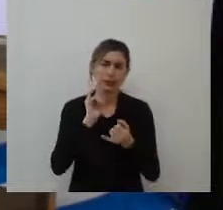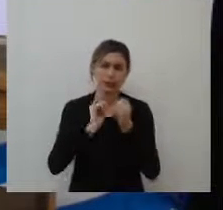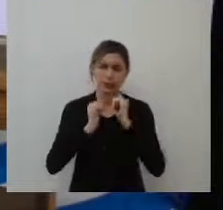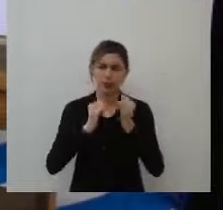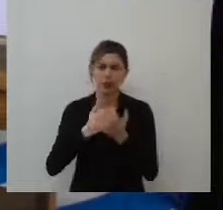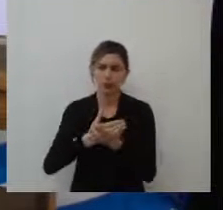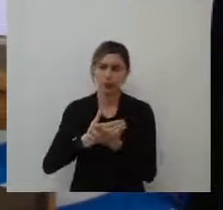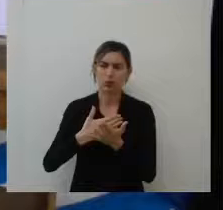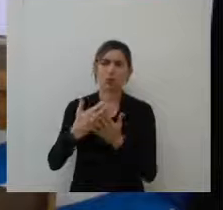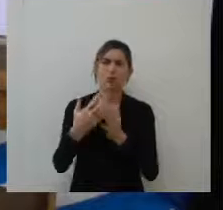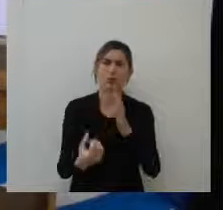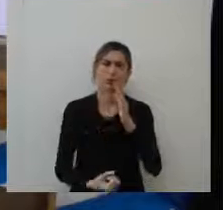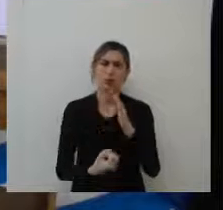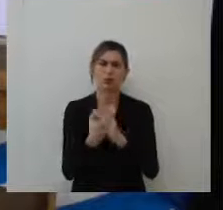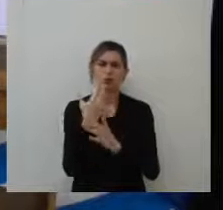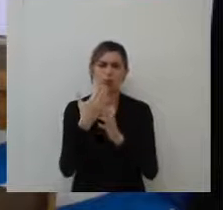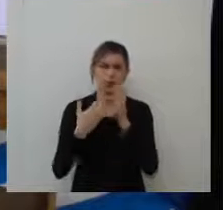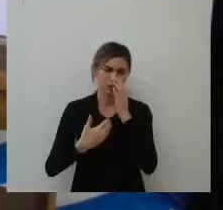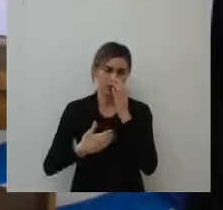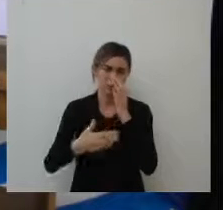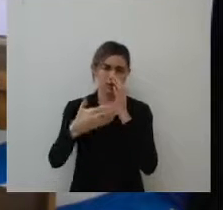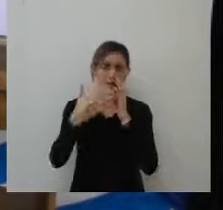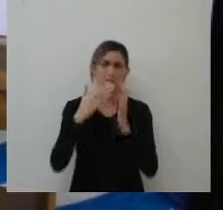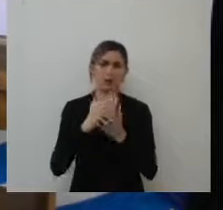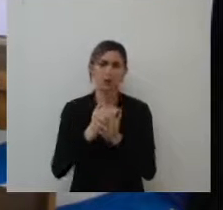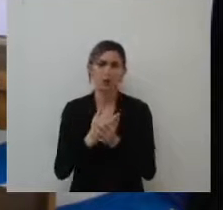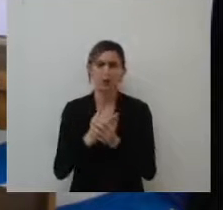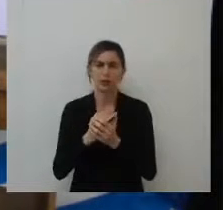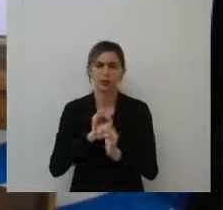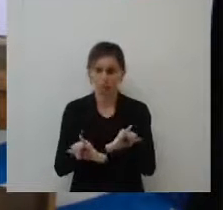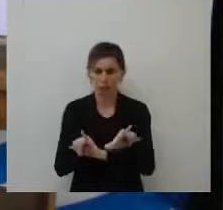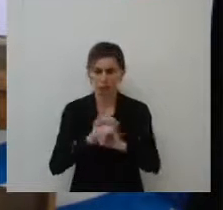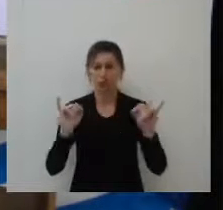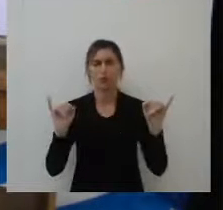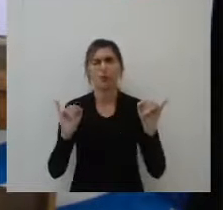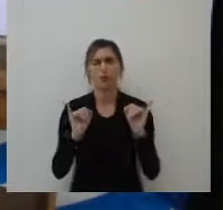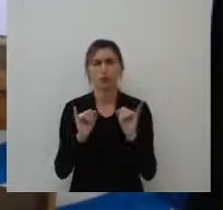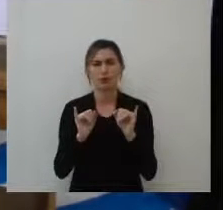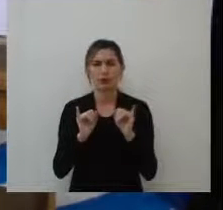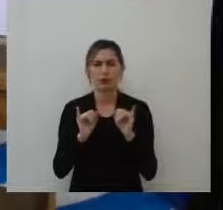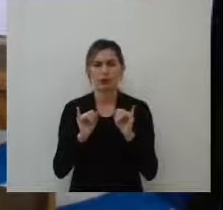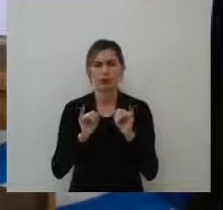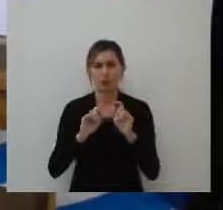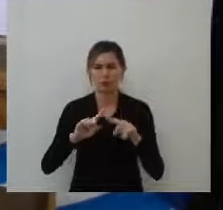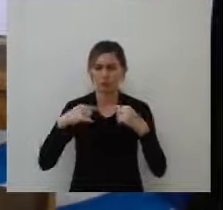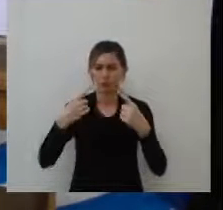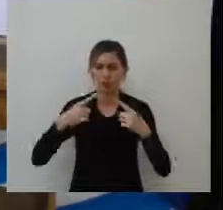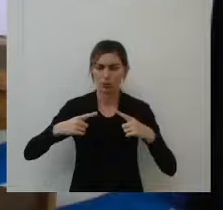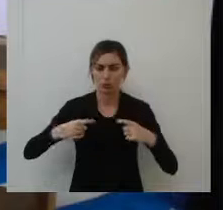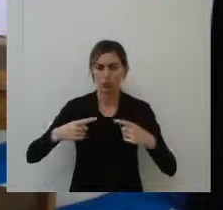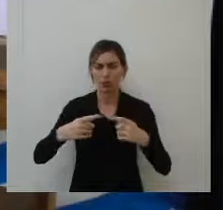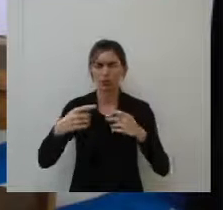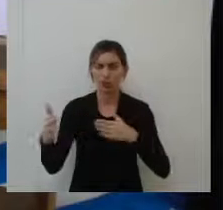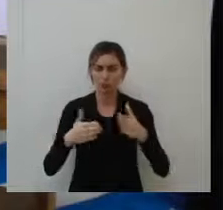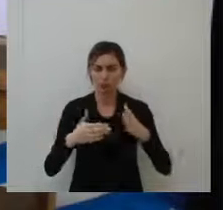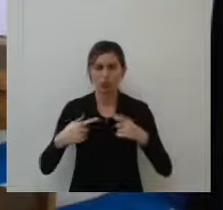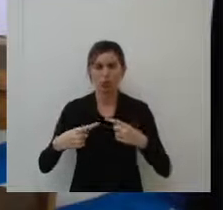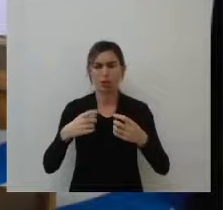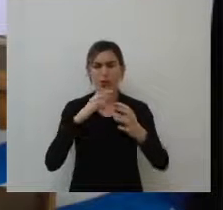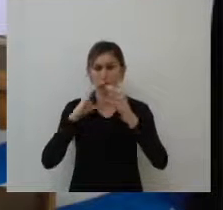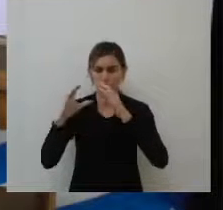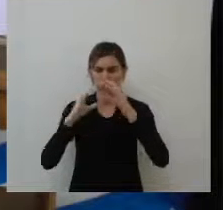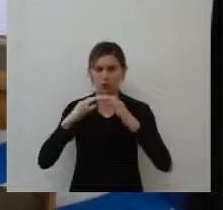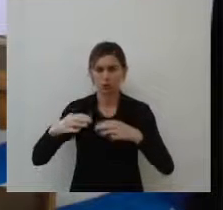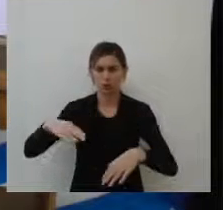começou, ela surgiu a partir da transmissão do guerra, né, na período da guerra, para a comunicação